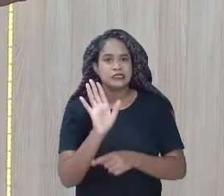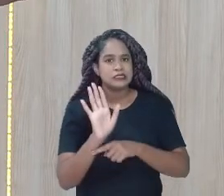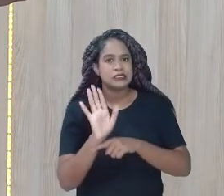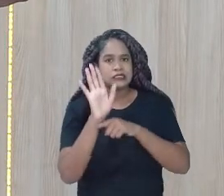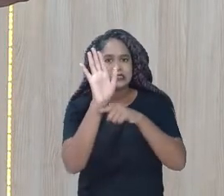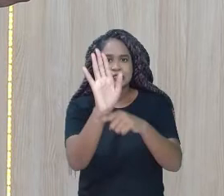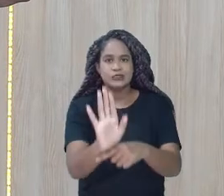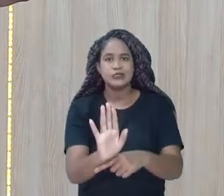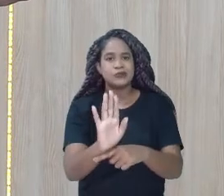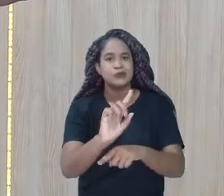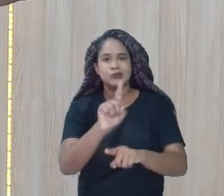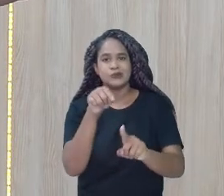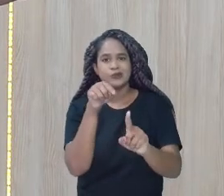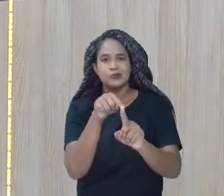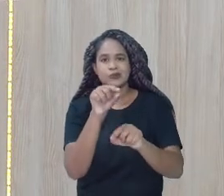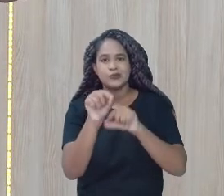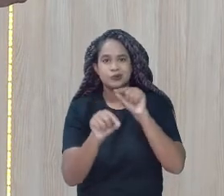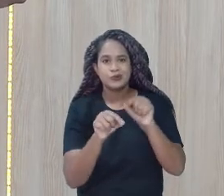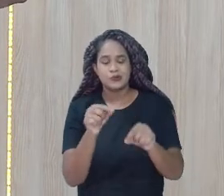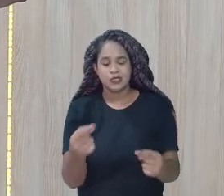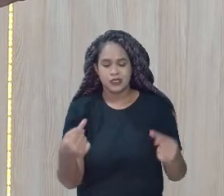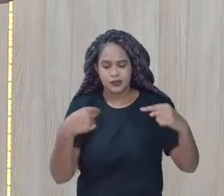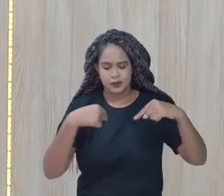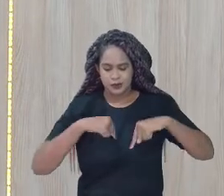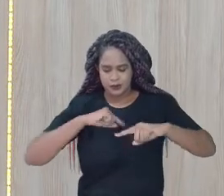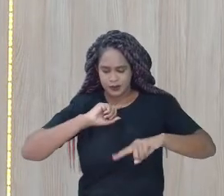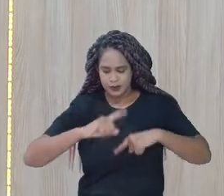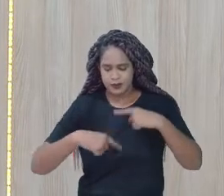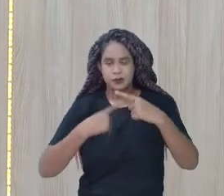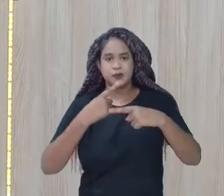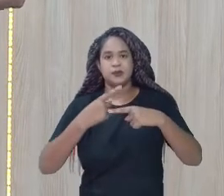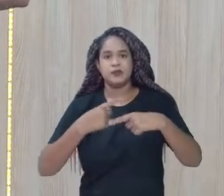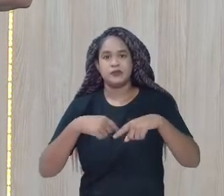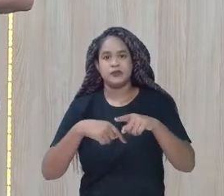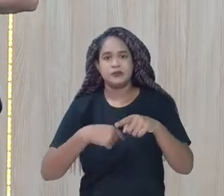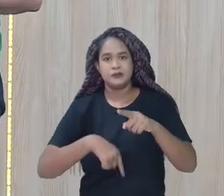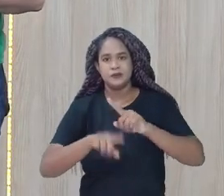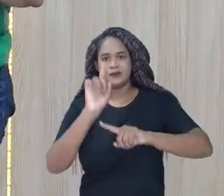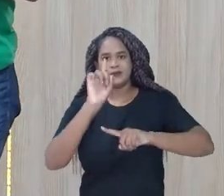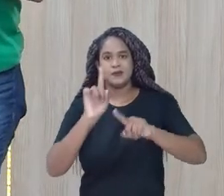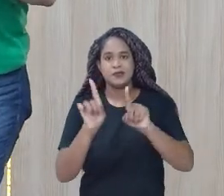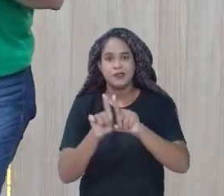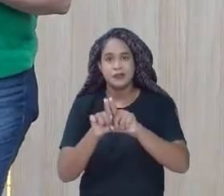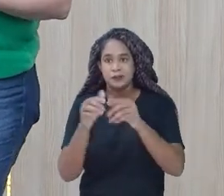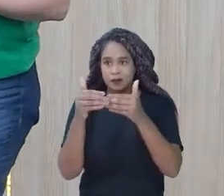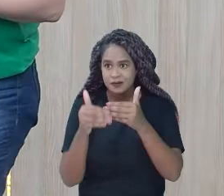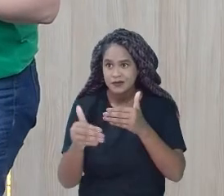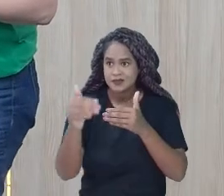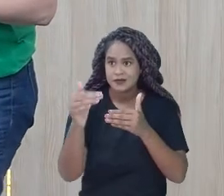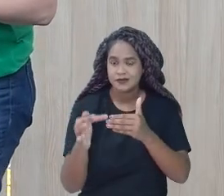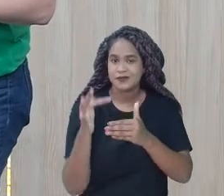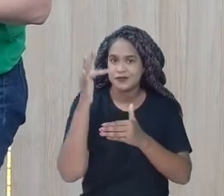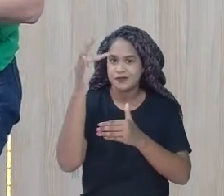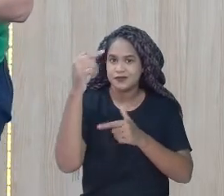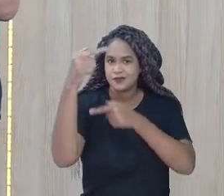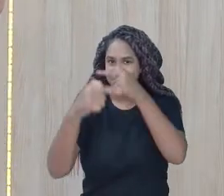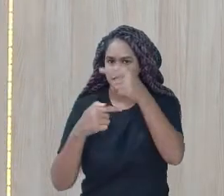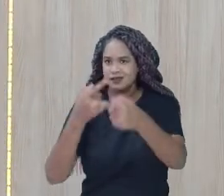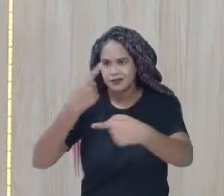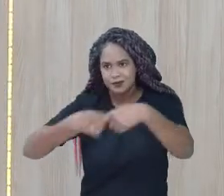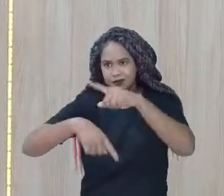contribuirá para o crescimento de uma geração e das próximas gerações também. Vamos